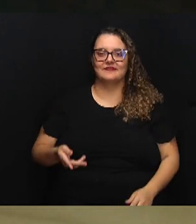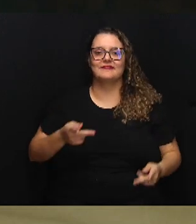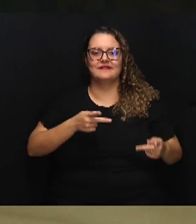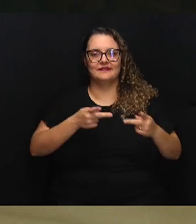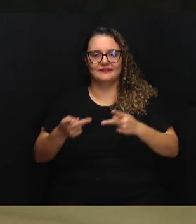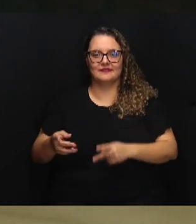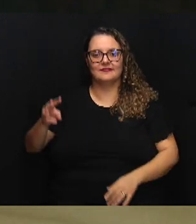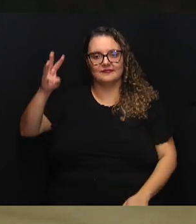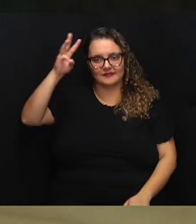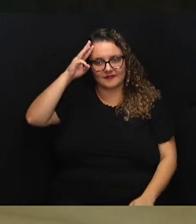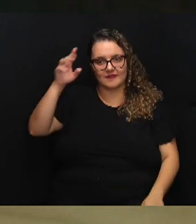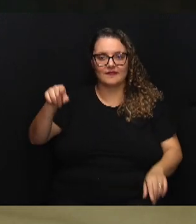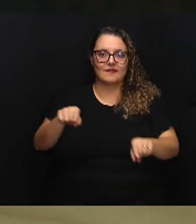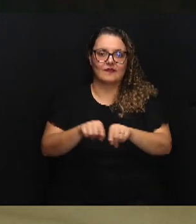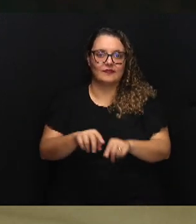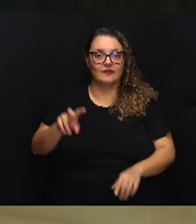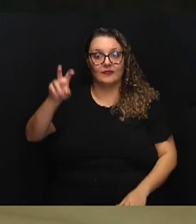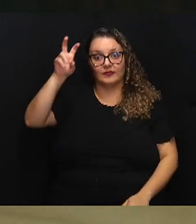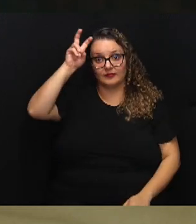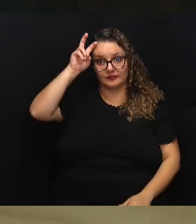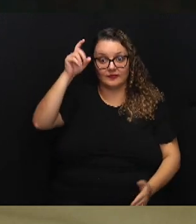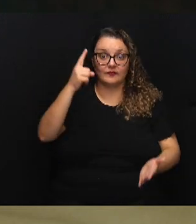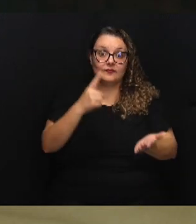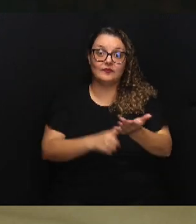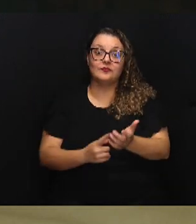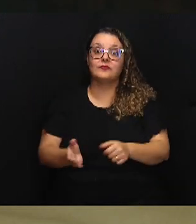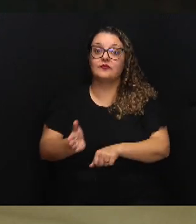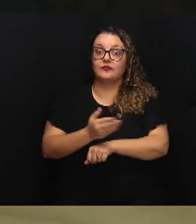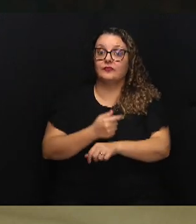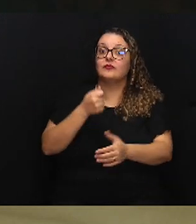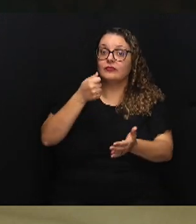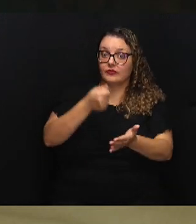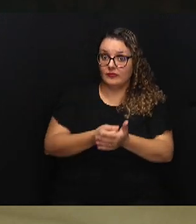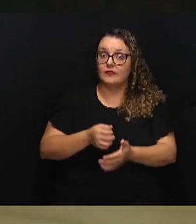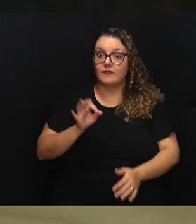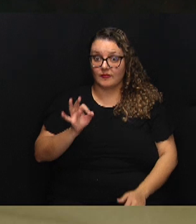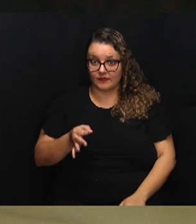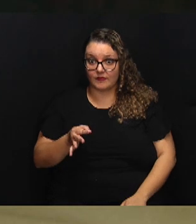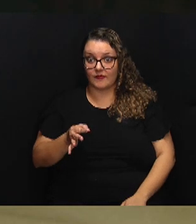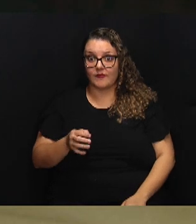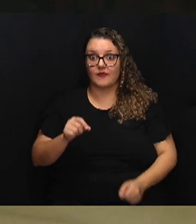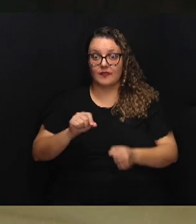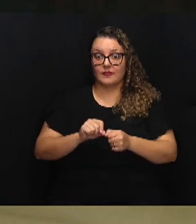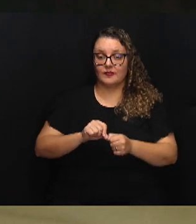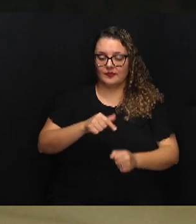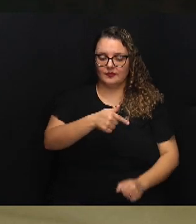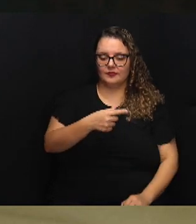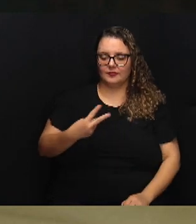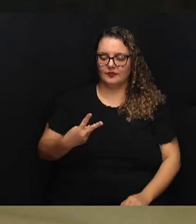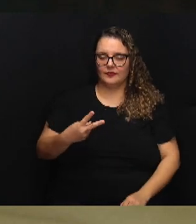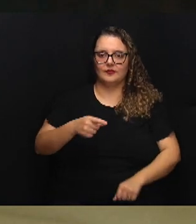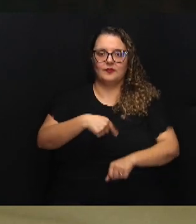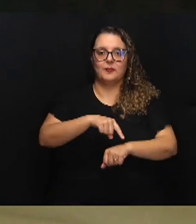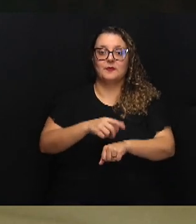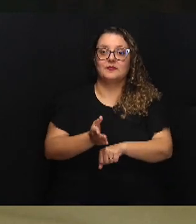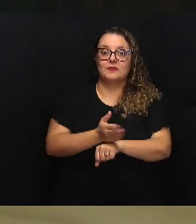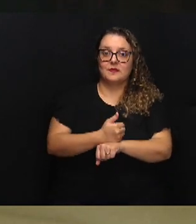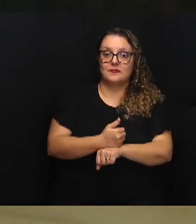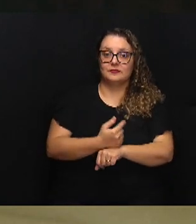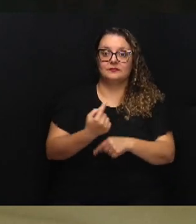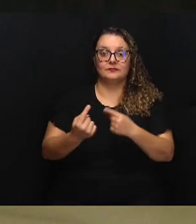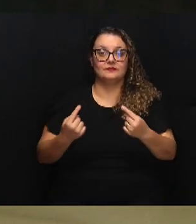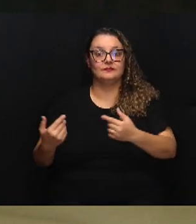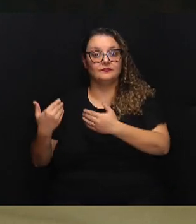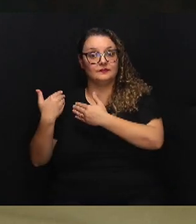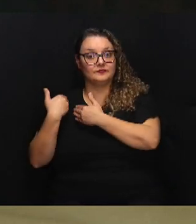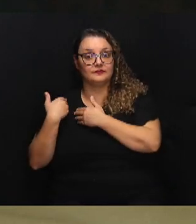realizadas às terças e quintas, com agendamento prévio obrigatório, tá? Feito com 72 horas de antecedência. Cada